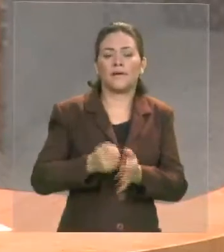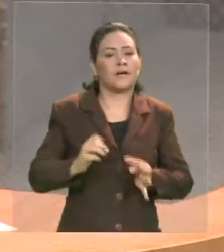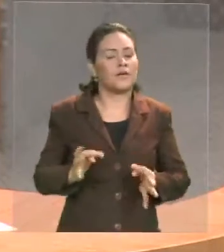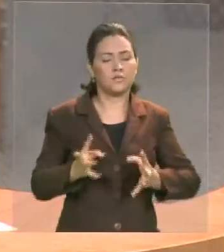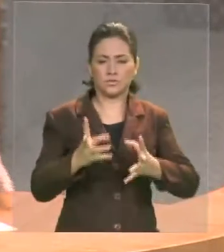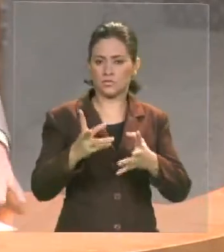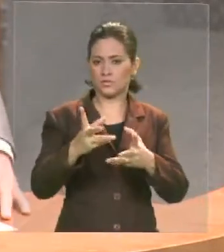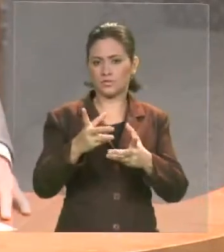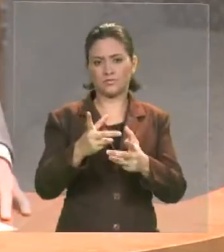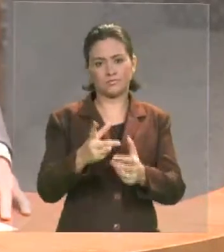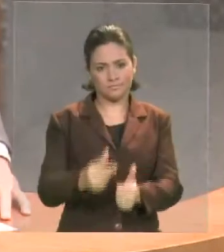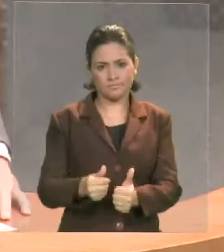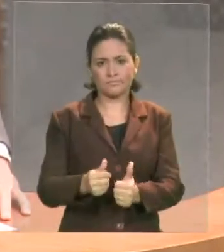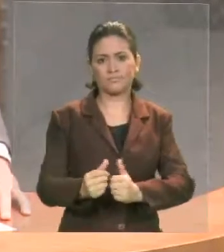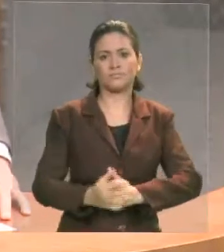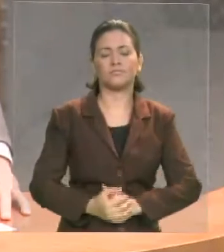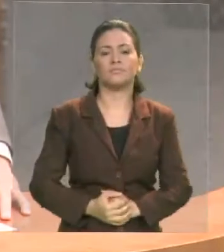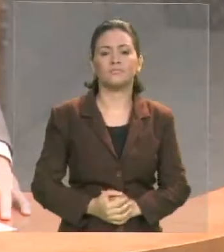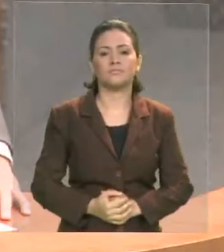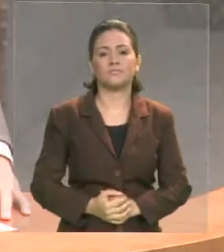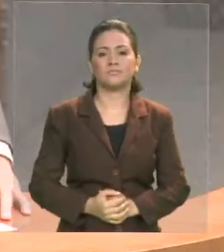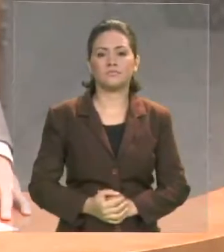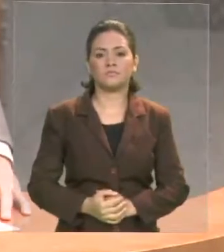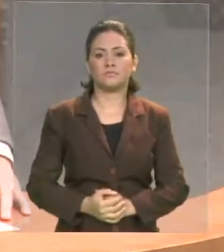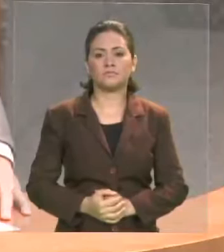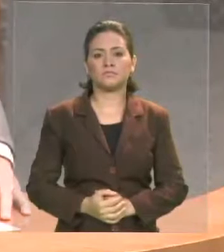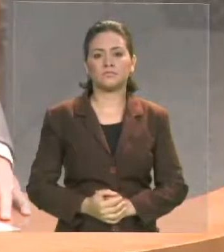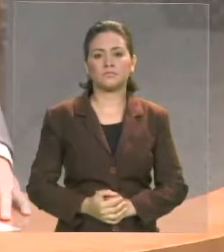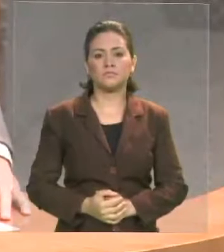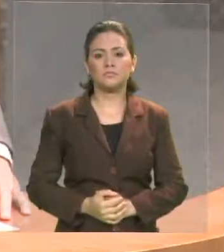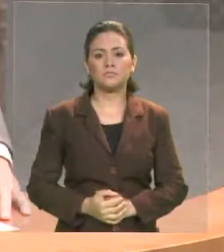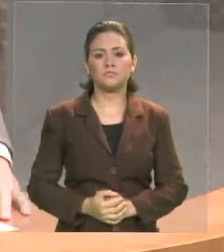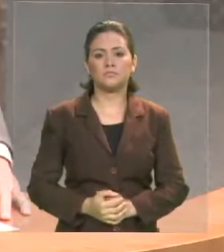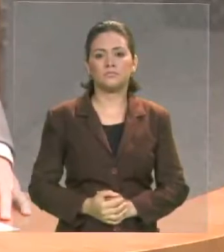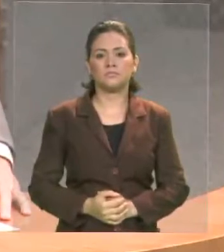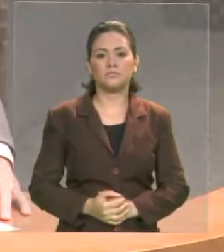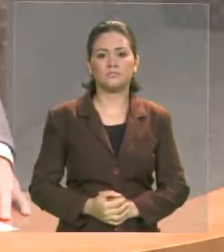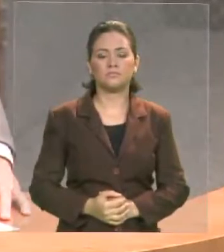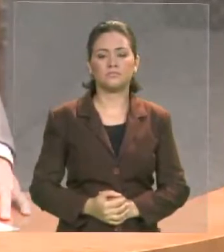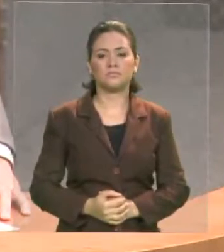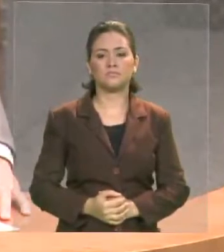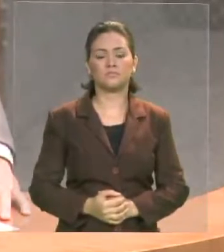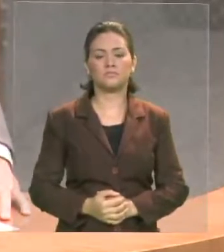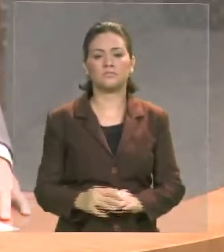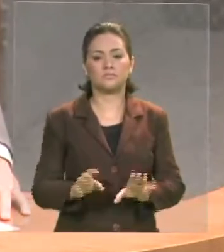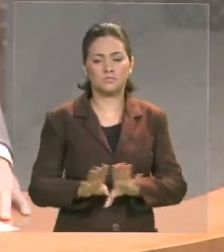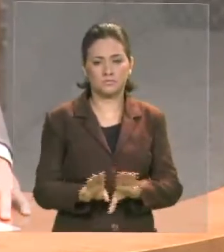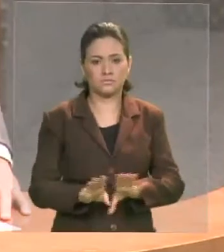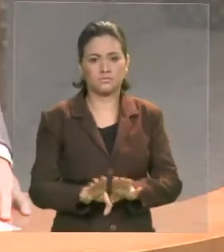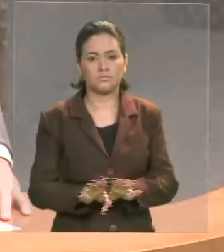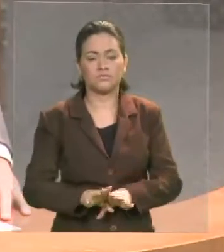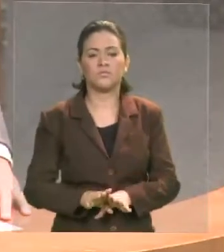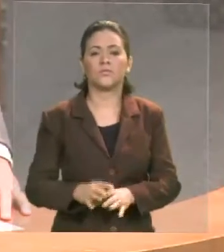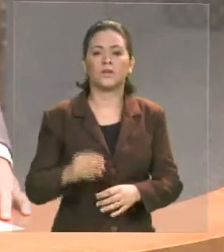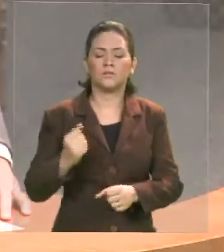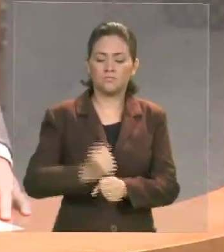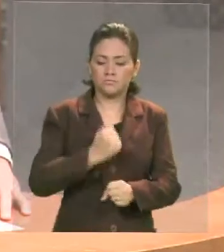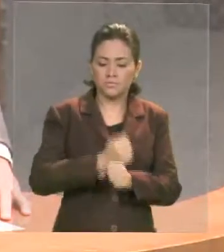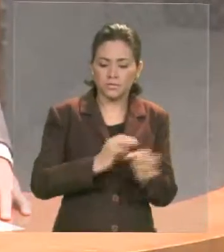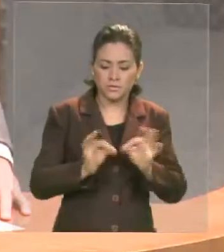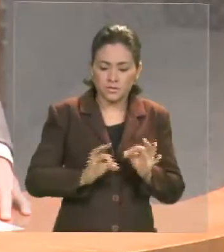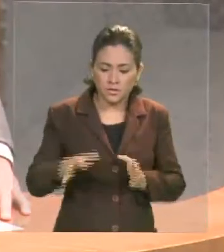fornecedores. E além, para concluir, presidente, as estradas, manutenção de estrada na zona